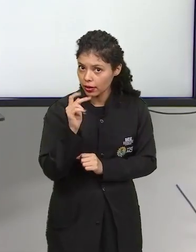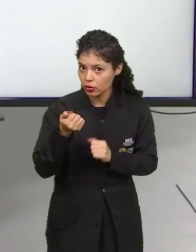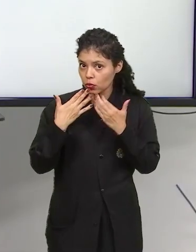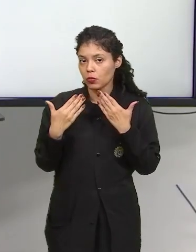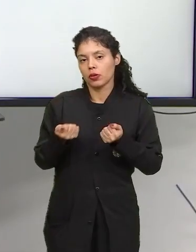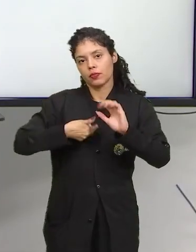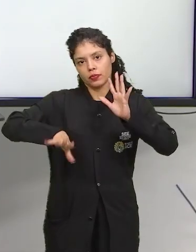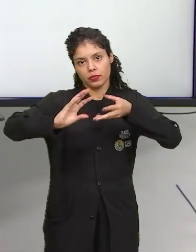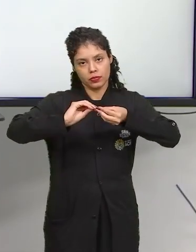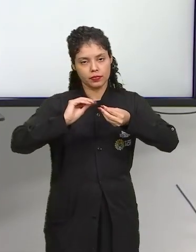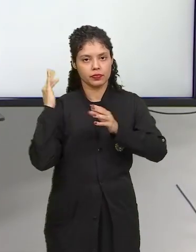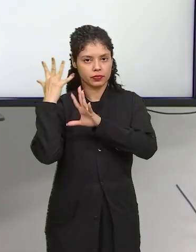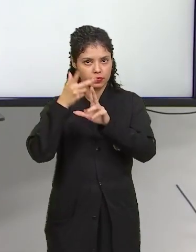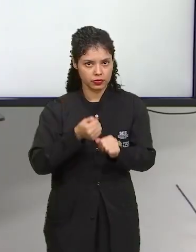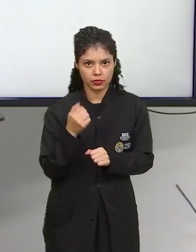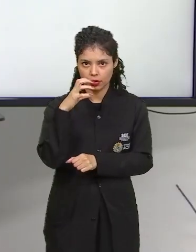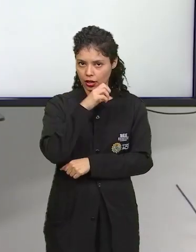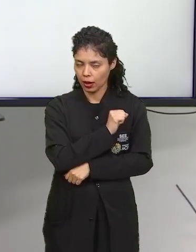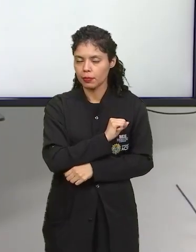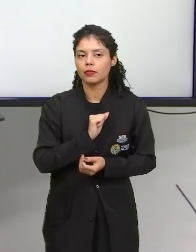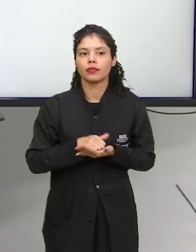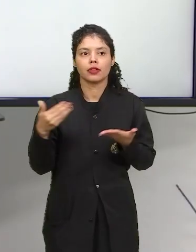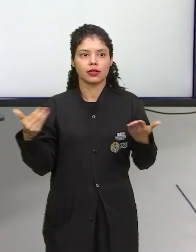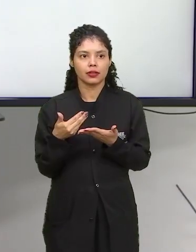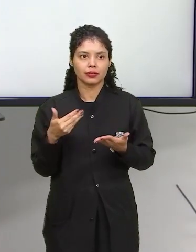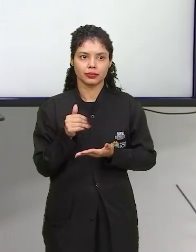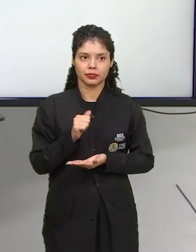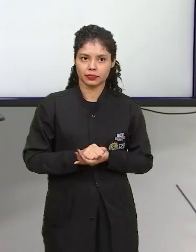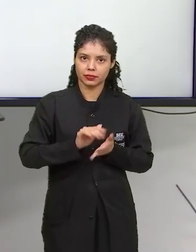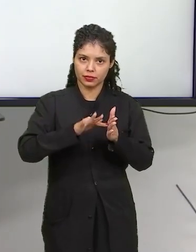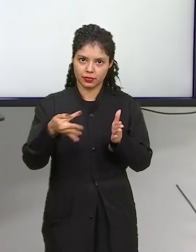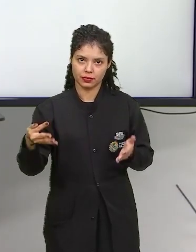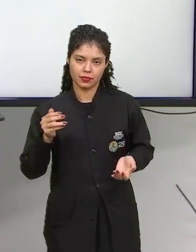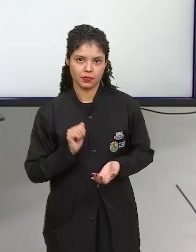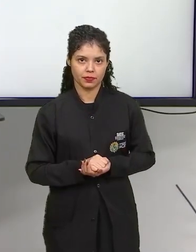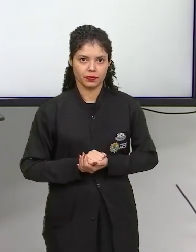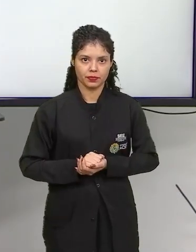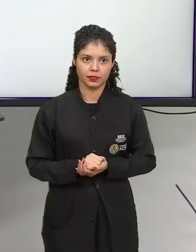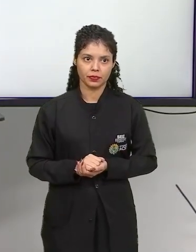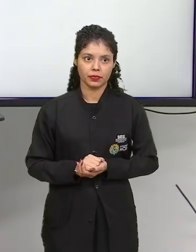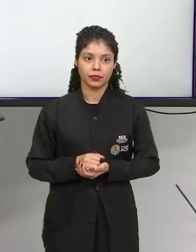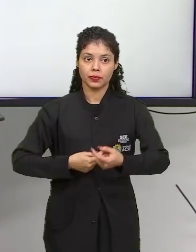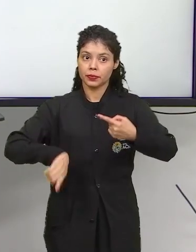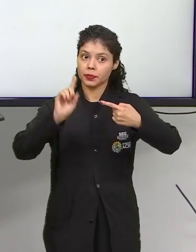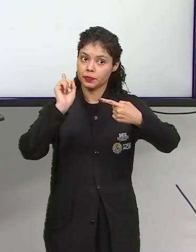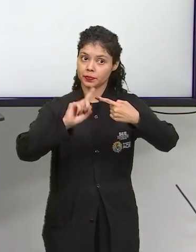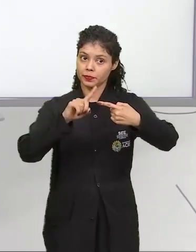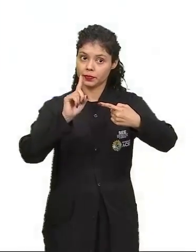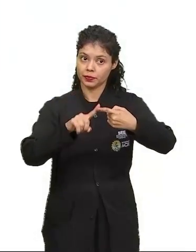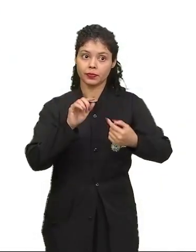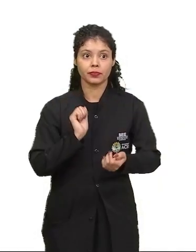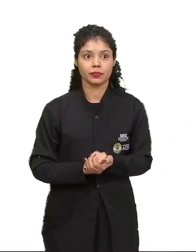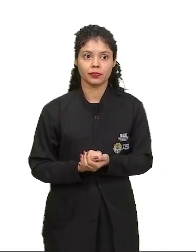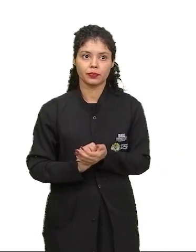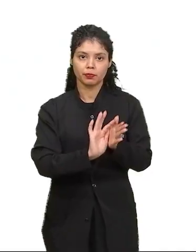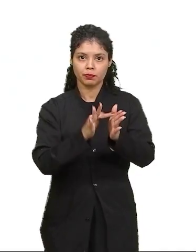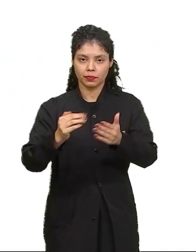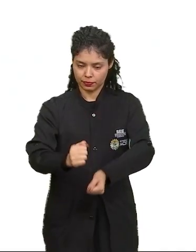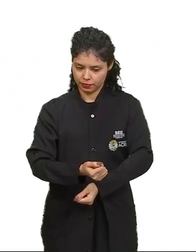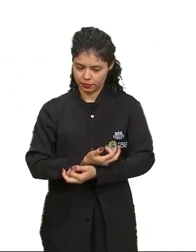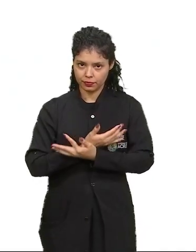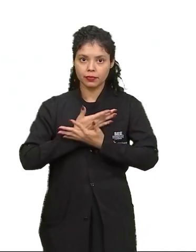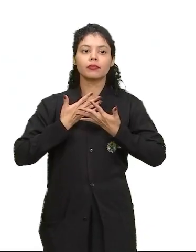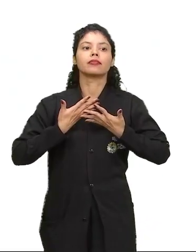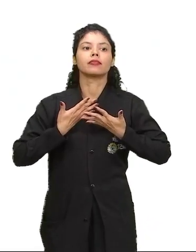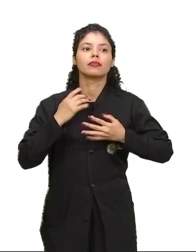Começar um resumo, a gente só vai relembrar rapidinho e já vamos para as funções específicas. Começando pela função